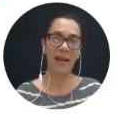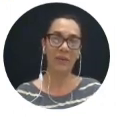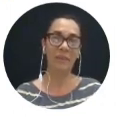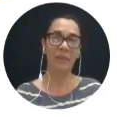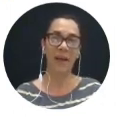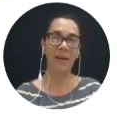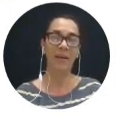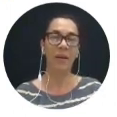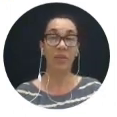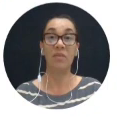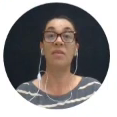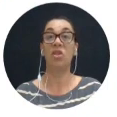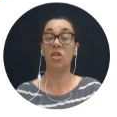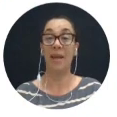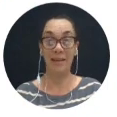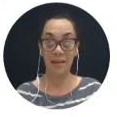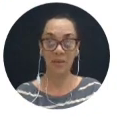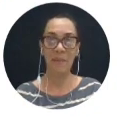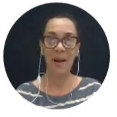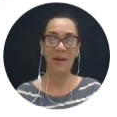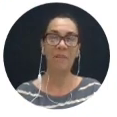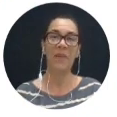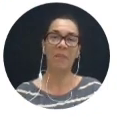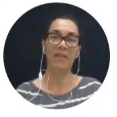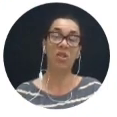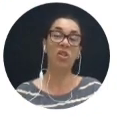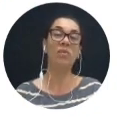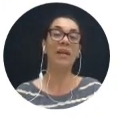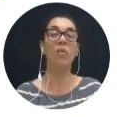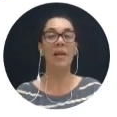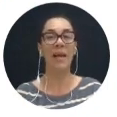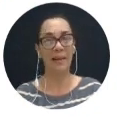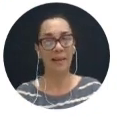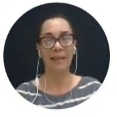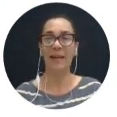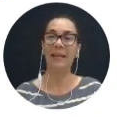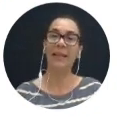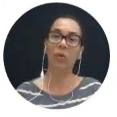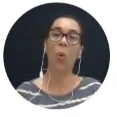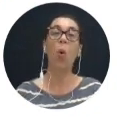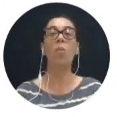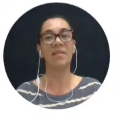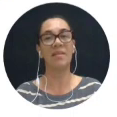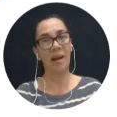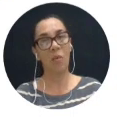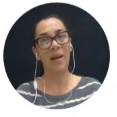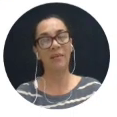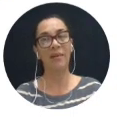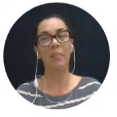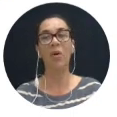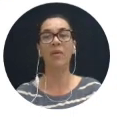é avaliado, né? Muitas vezes a gente realiza o trabalho, mas se a gente não tem o olhar daquilo, como